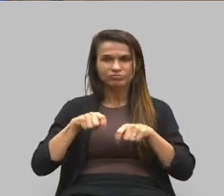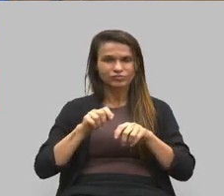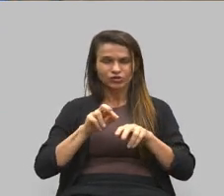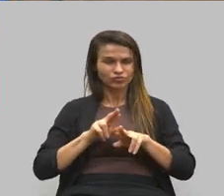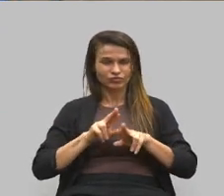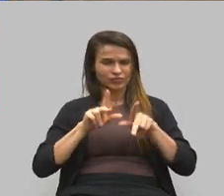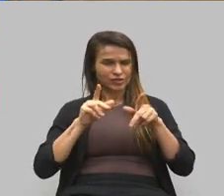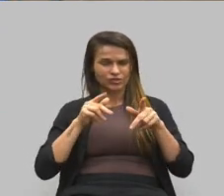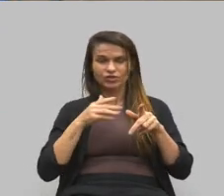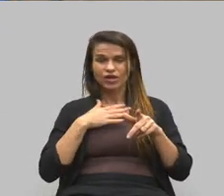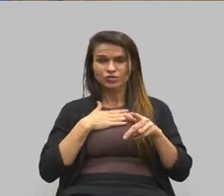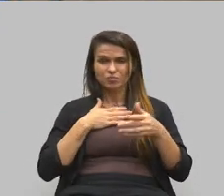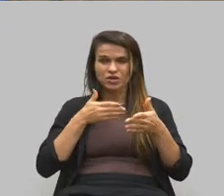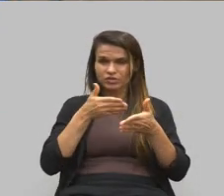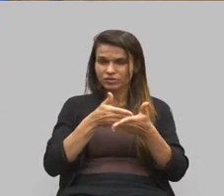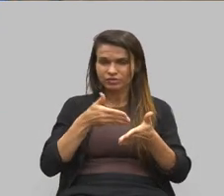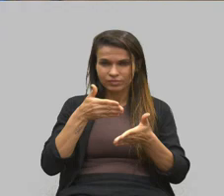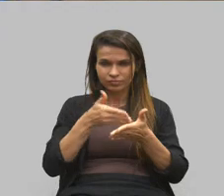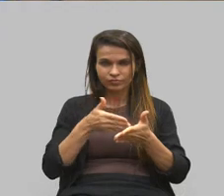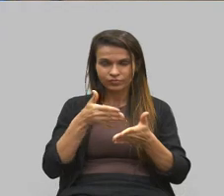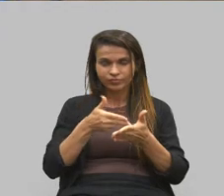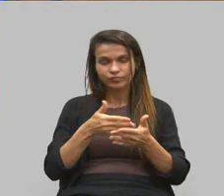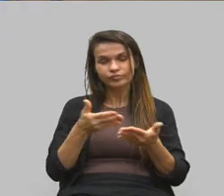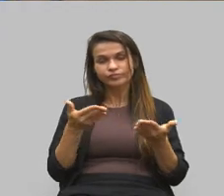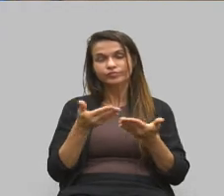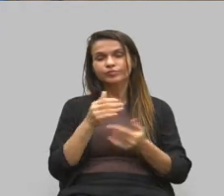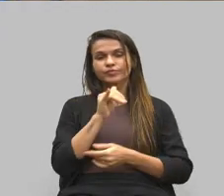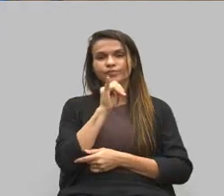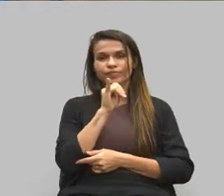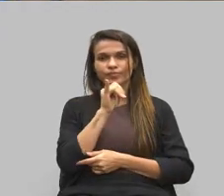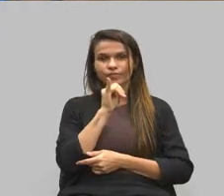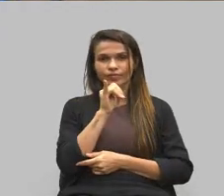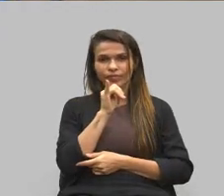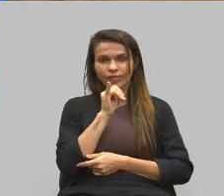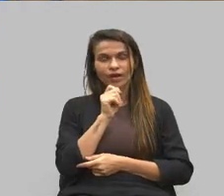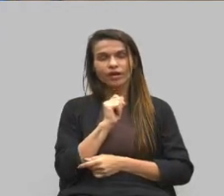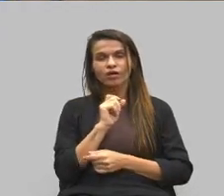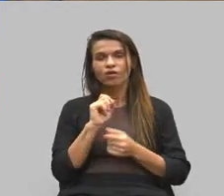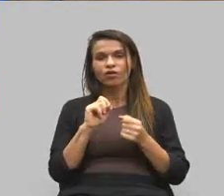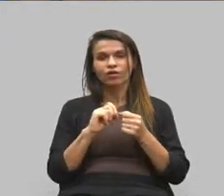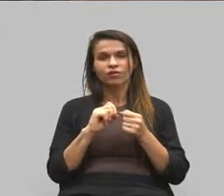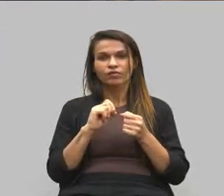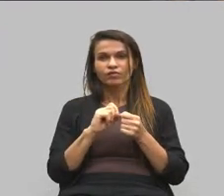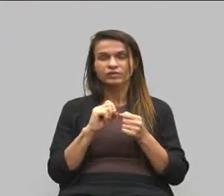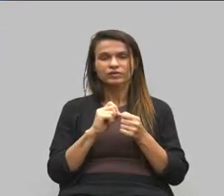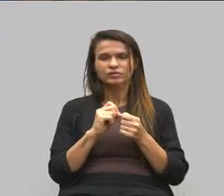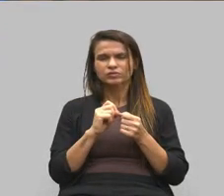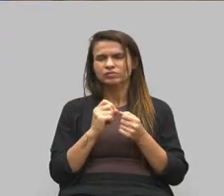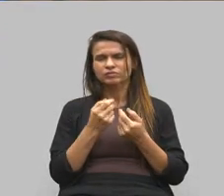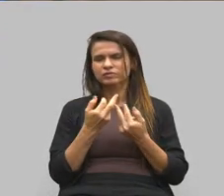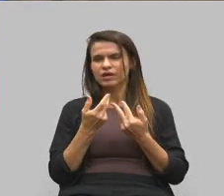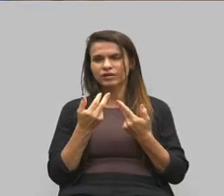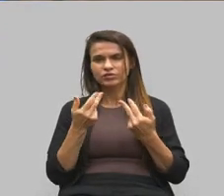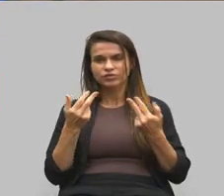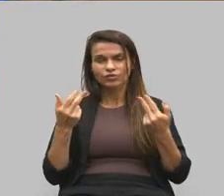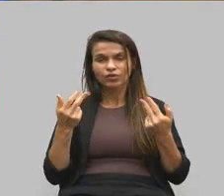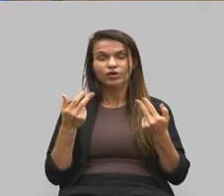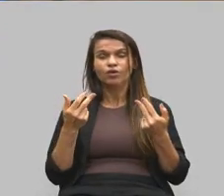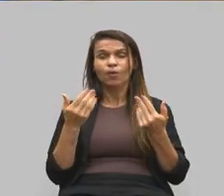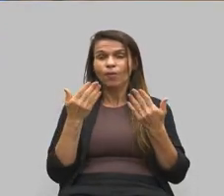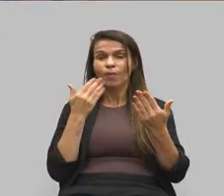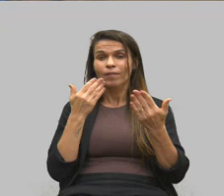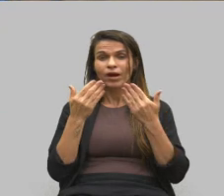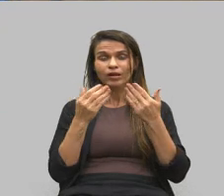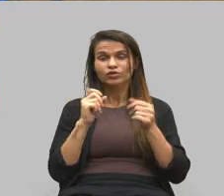dificuldades então hoje por exemplo eu faço muito mais coisa do que eu fazia